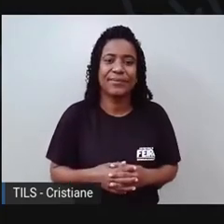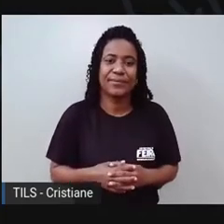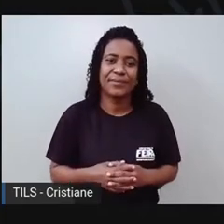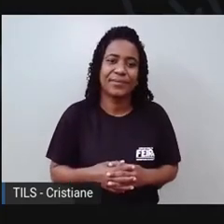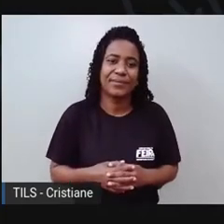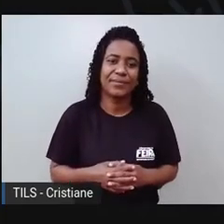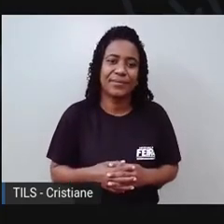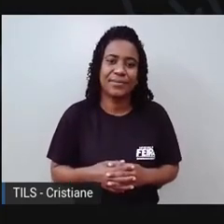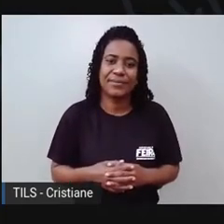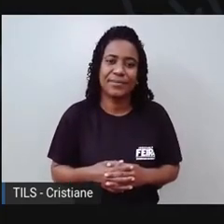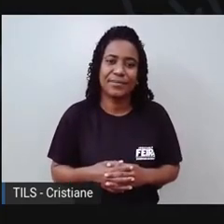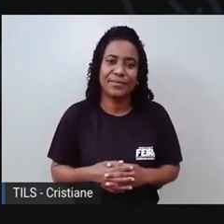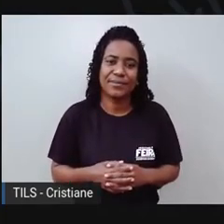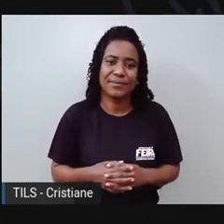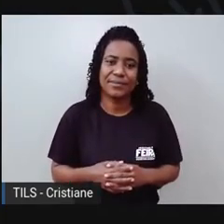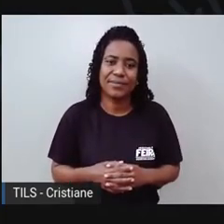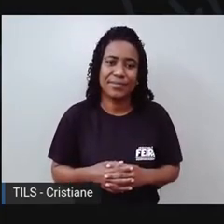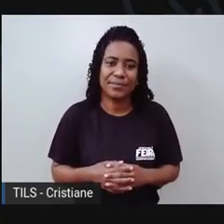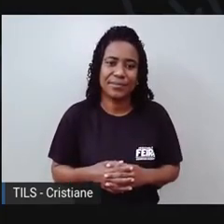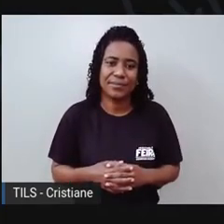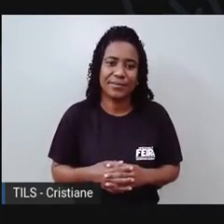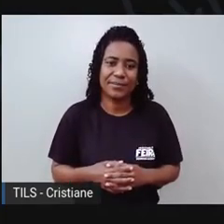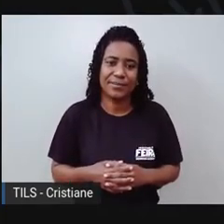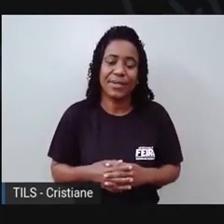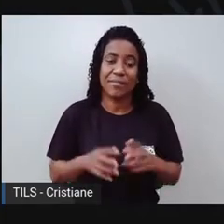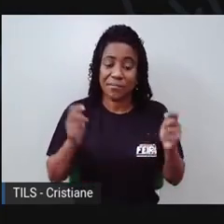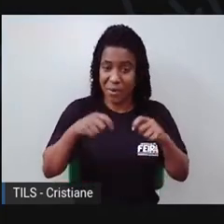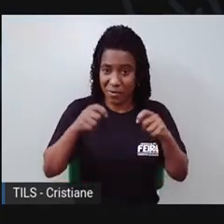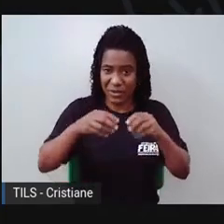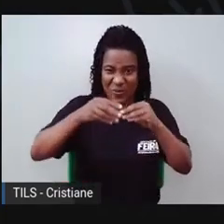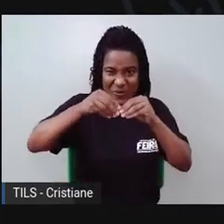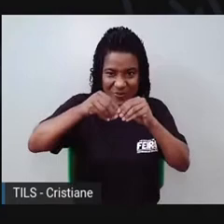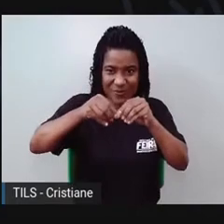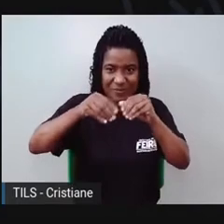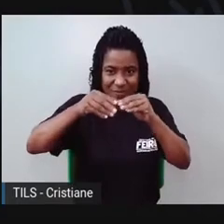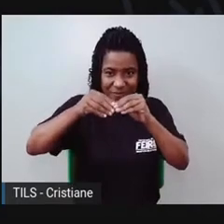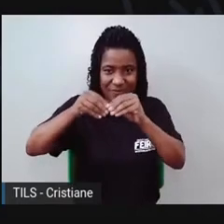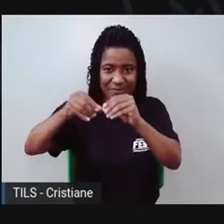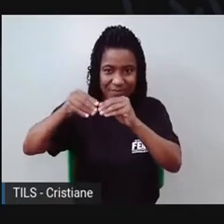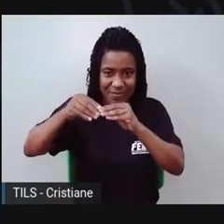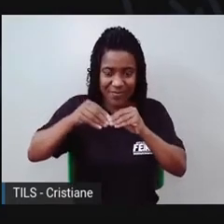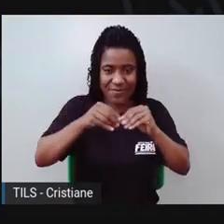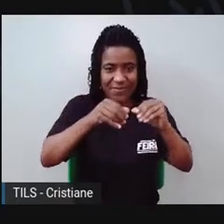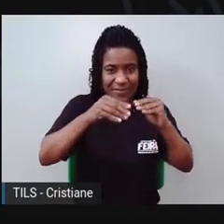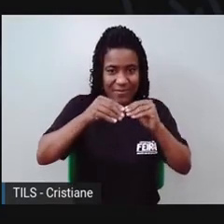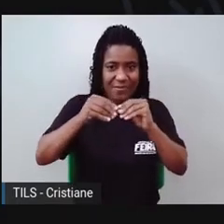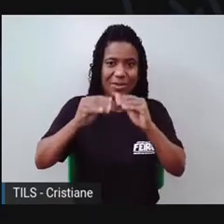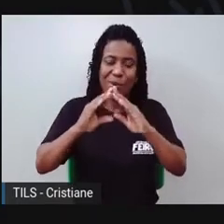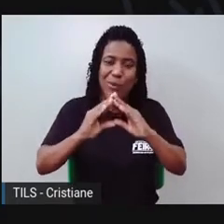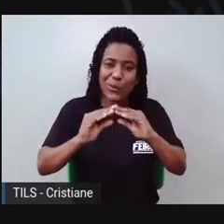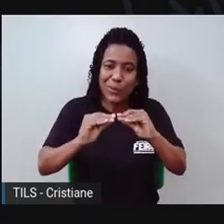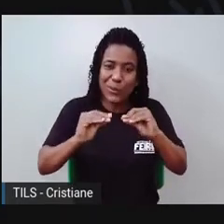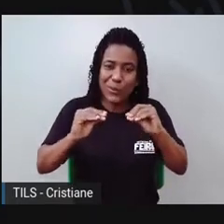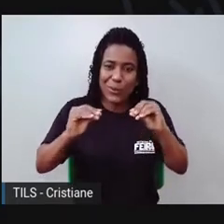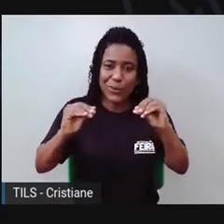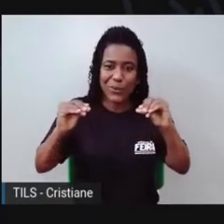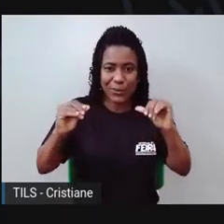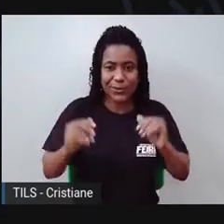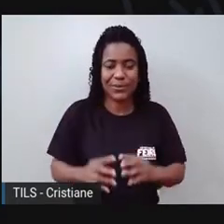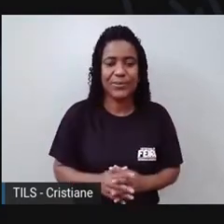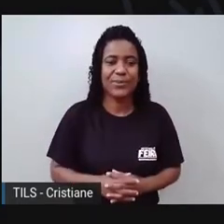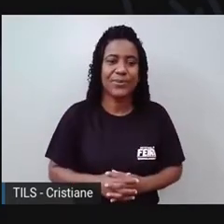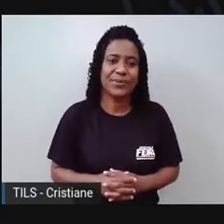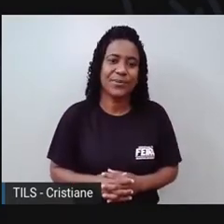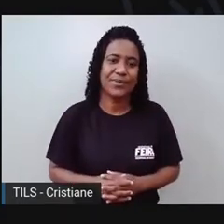ficar nem umas bolinhas assim, sabe? Tem que ser bem molhadinho, bem dissolvido na água.